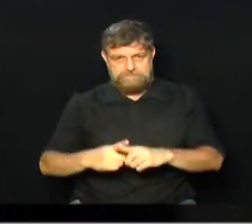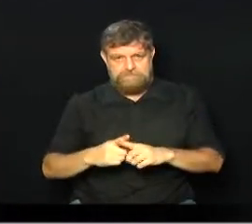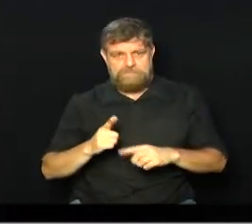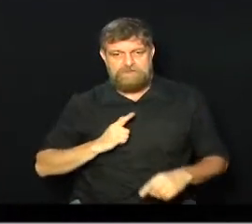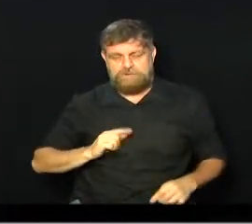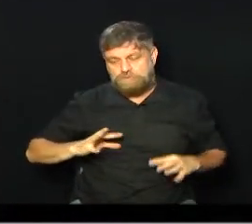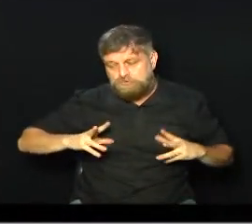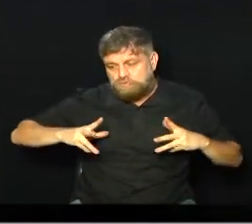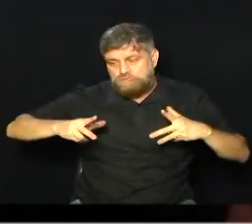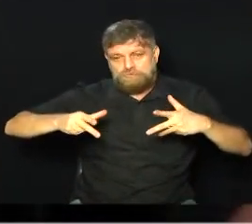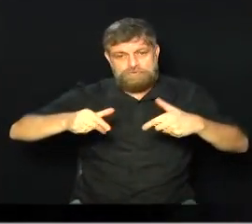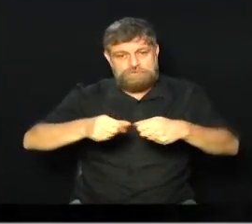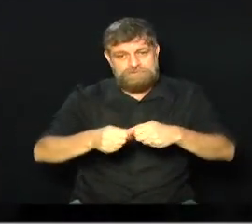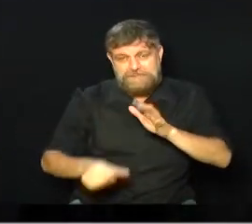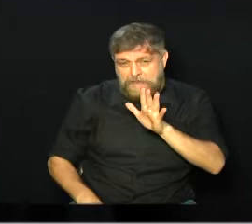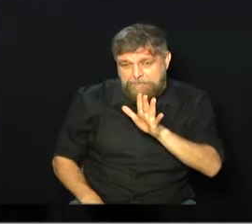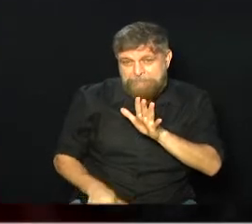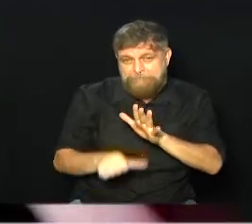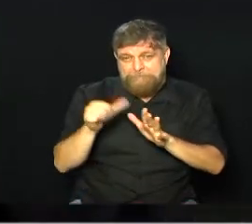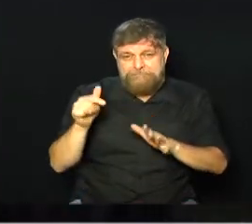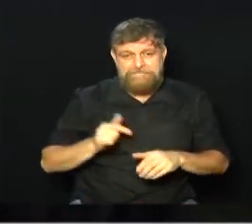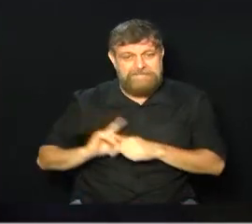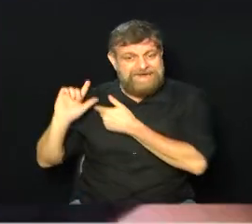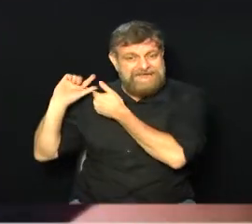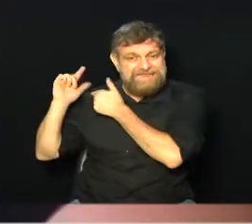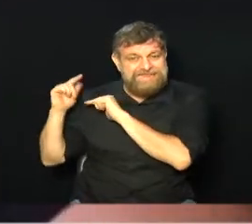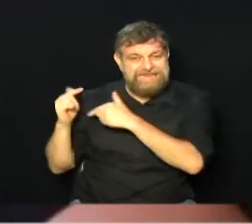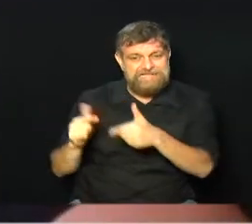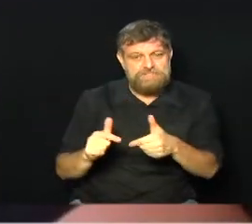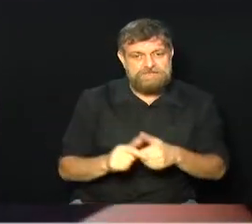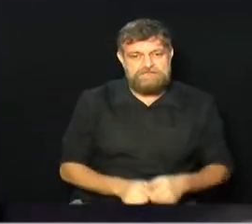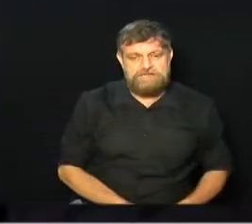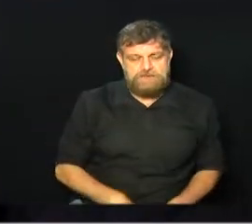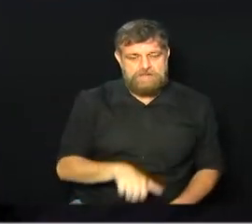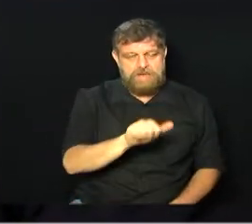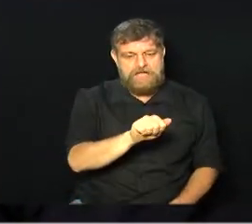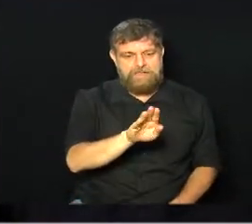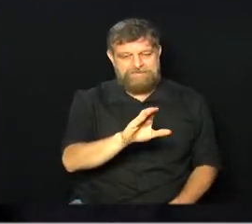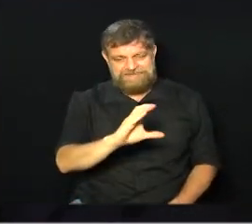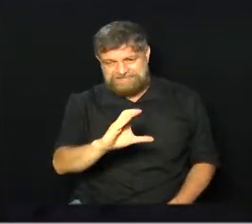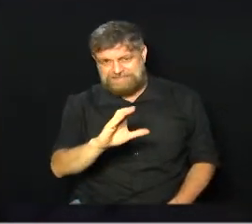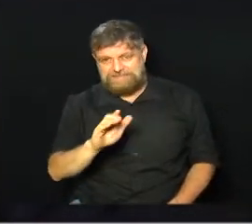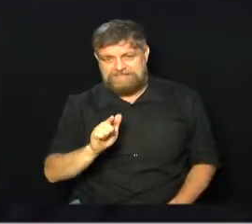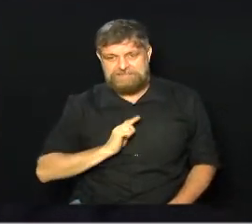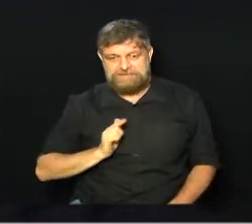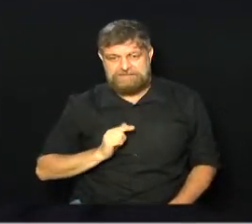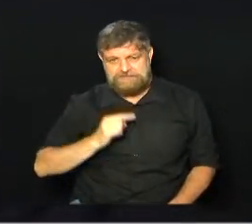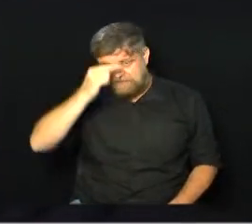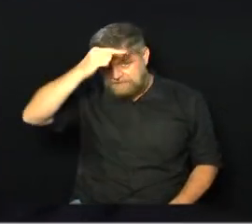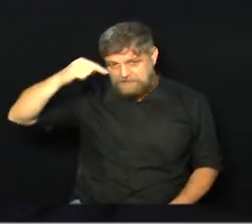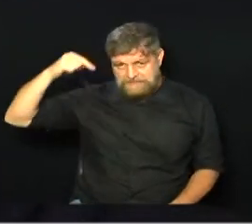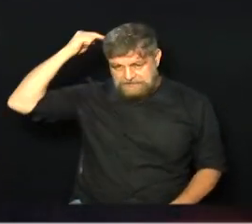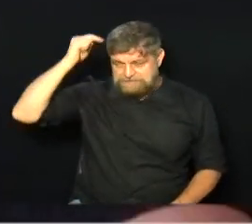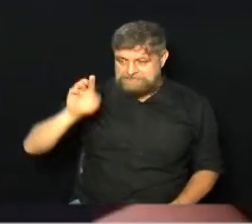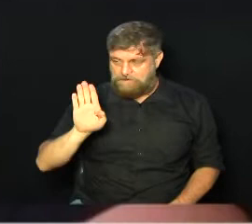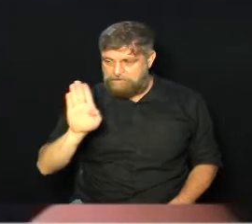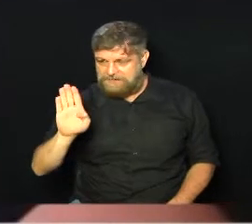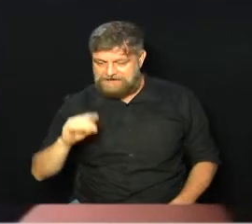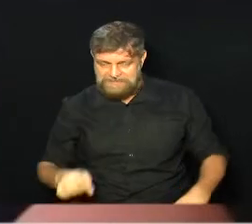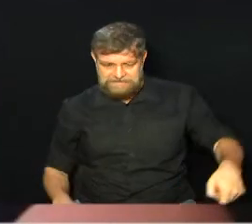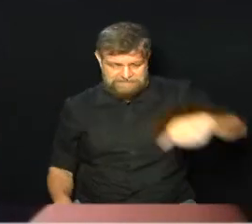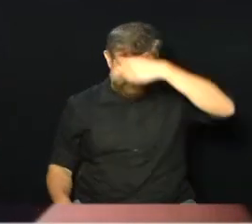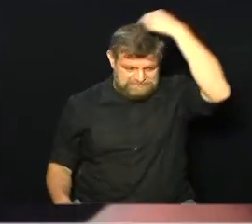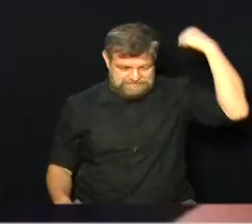mundo, primeiro clássico, se não me engano, entre São Bernardo e São Caetano na primeira divisão do